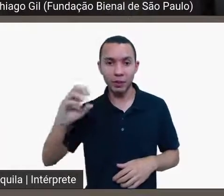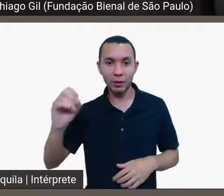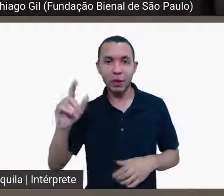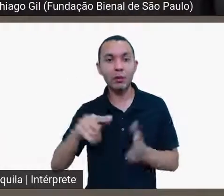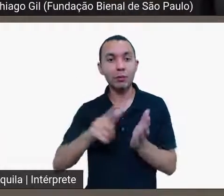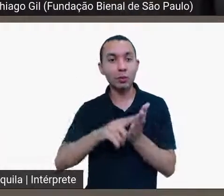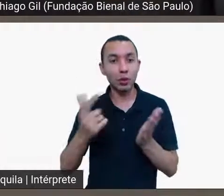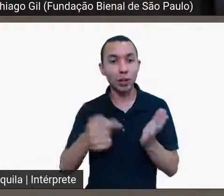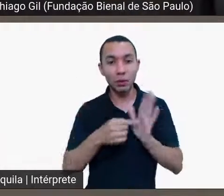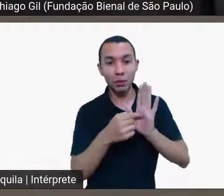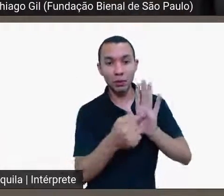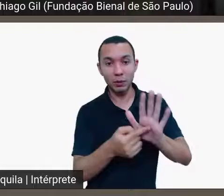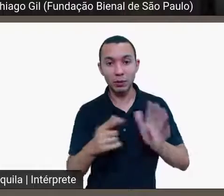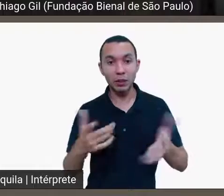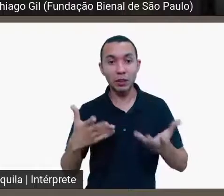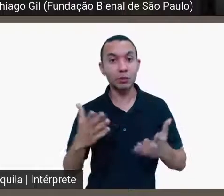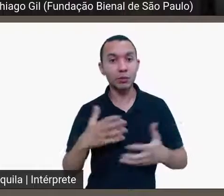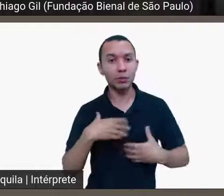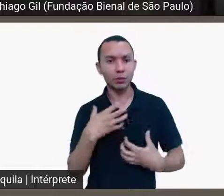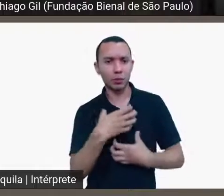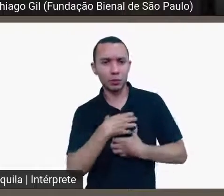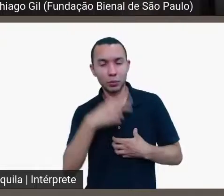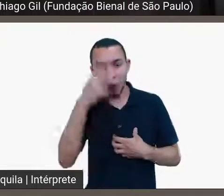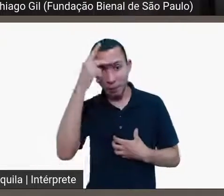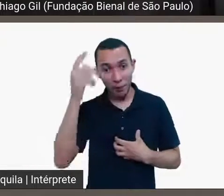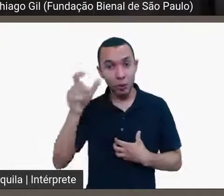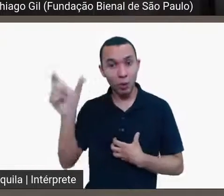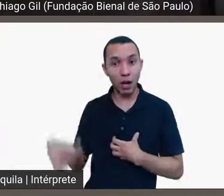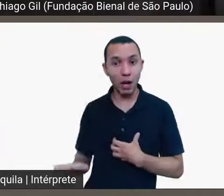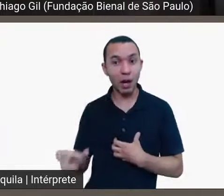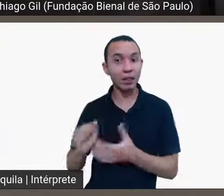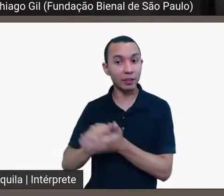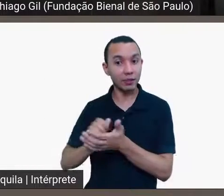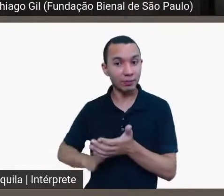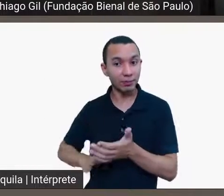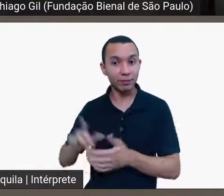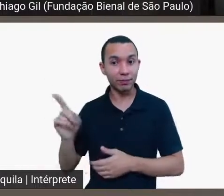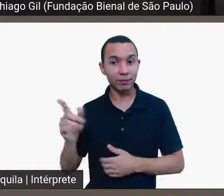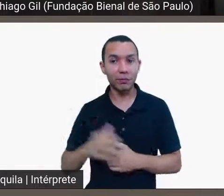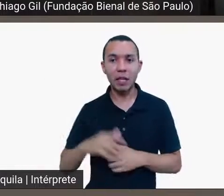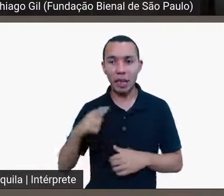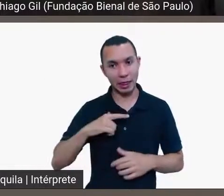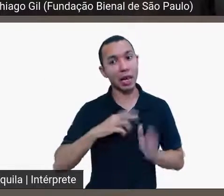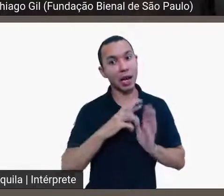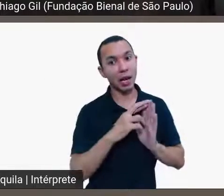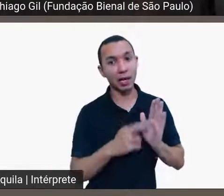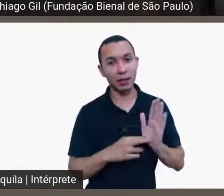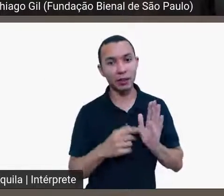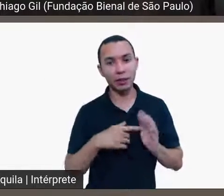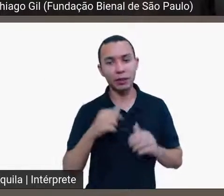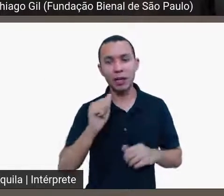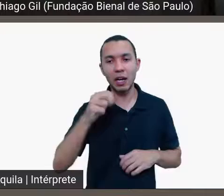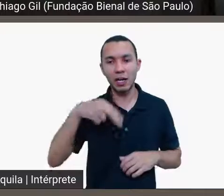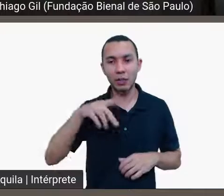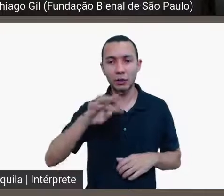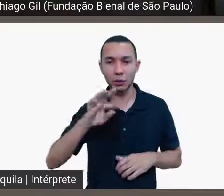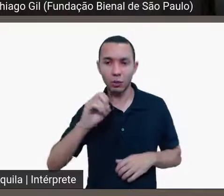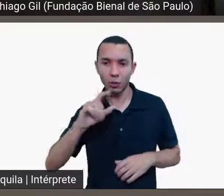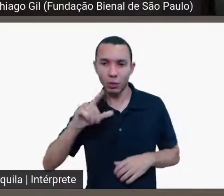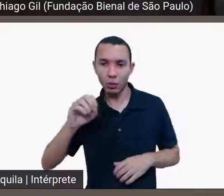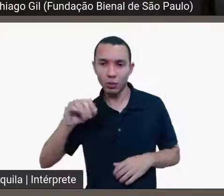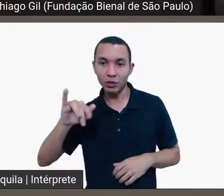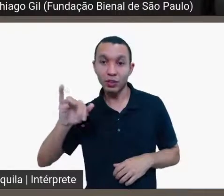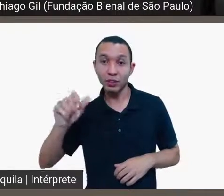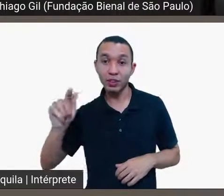jornalismo, a presença, o impacto no comportamento. Agora tem aquela regra. Quando você lê antologia, você tem que, quando chegar no fim,